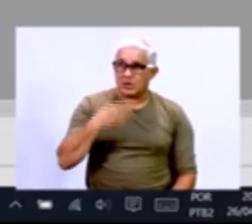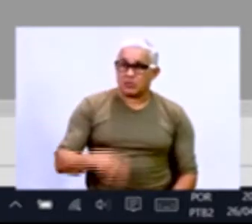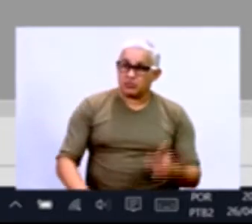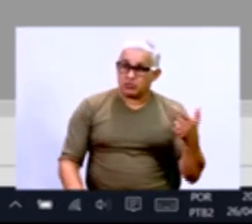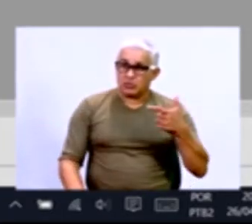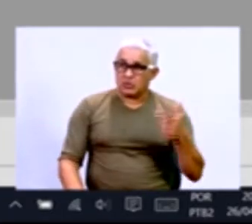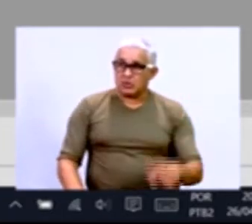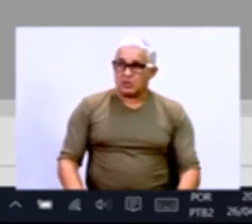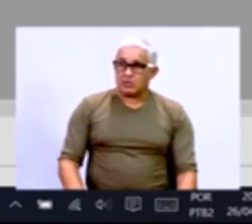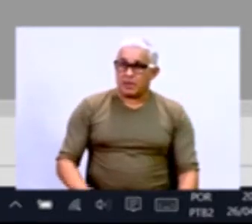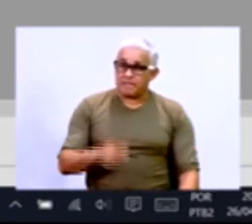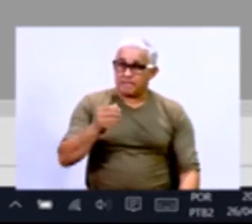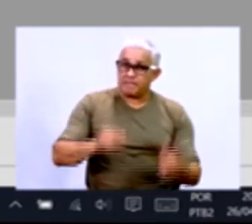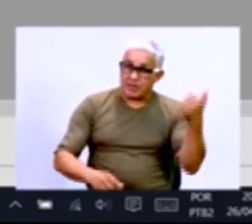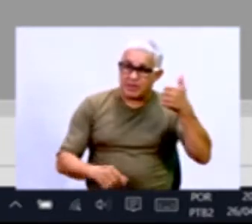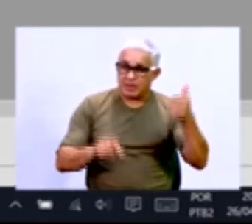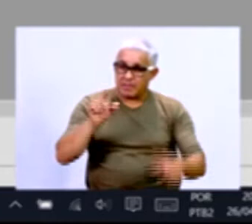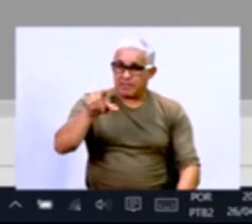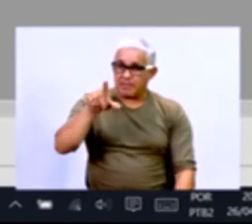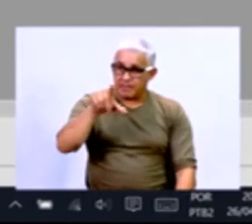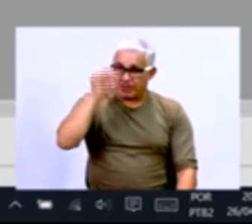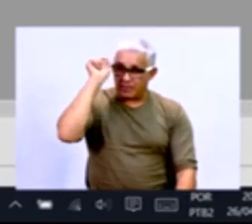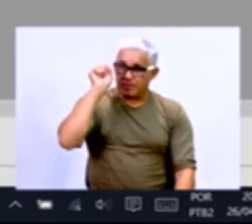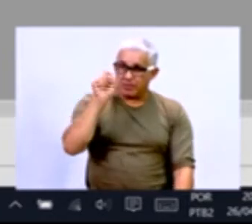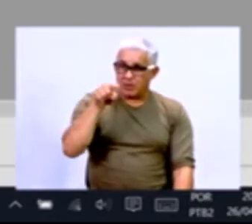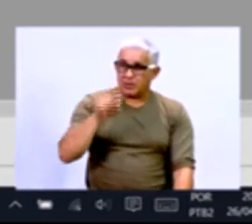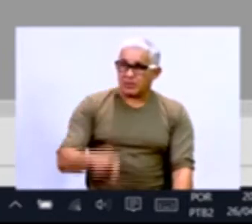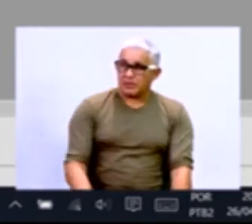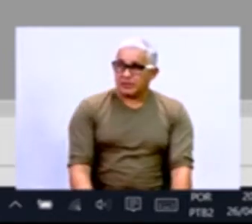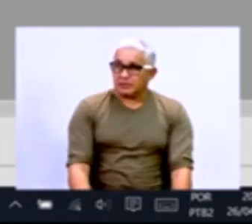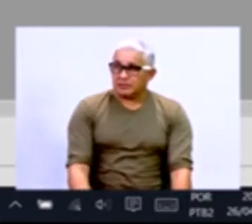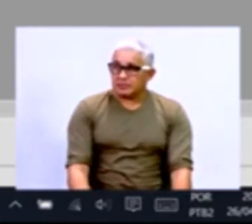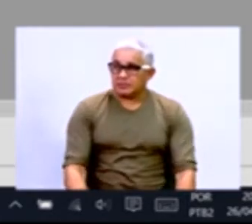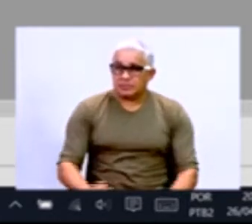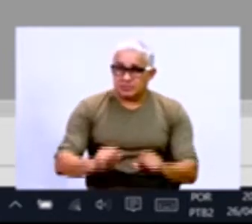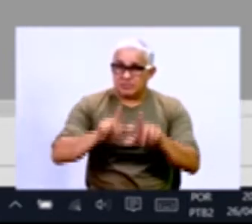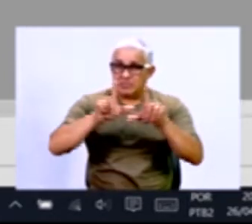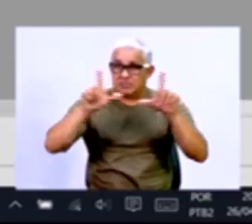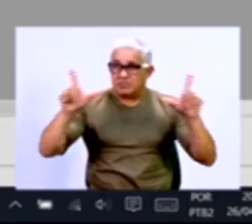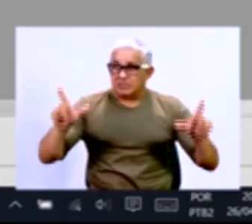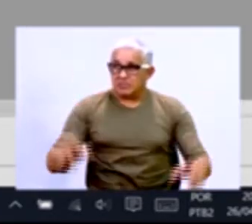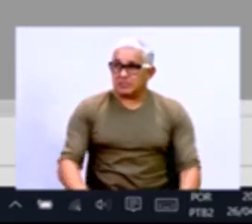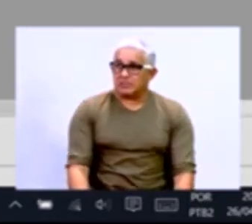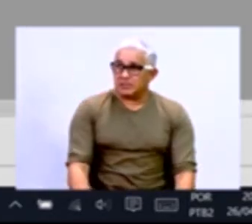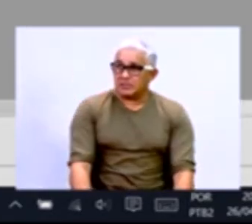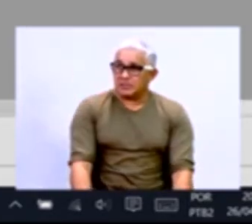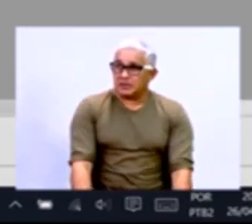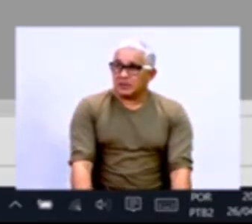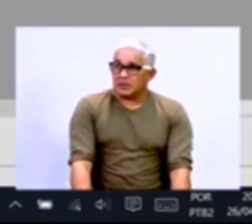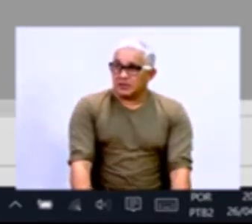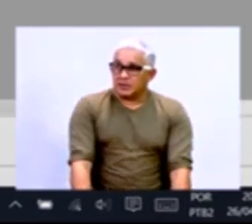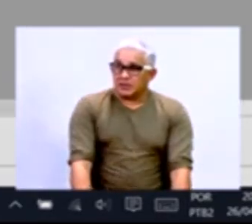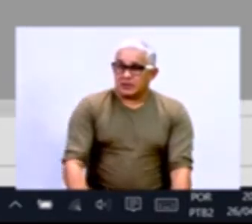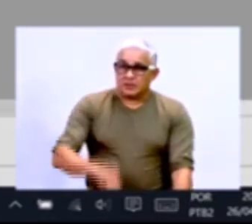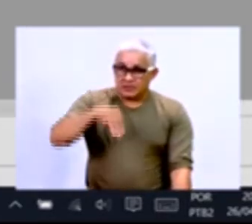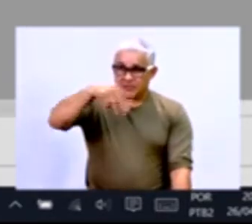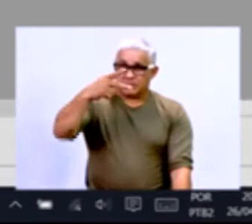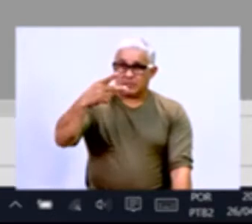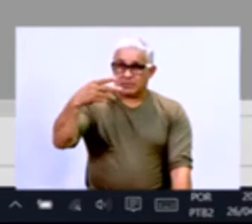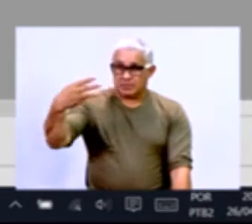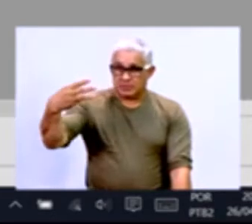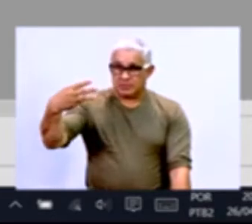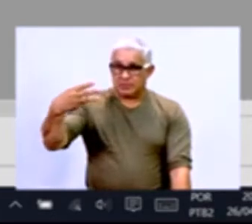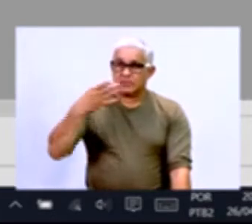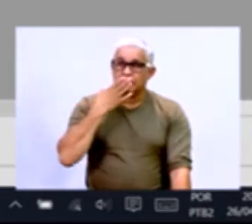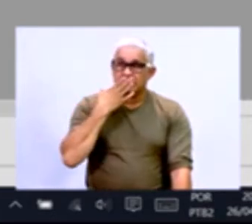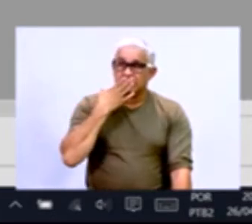aqui. Não, vou pegar essa primeira aqui, que é mais animadinha. Então, vou abrir. Ó, esse som é em formato MP3. E aqui,